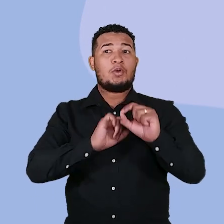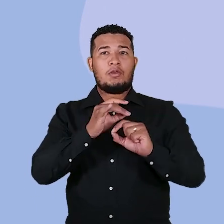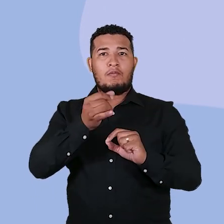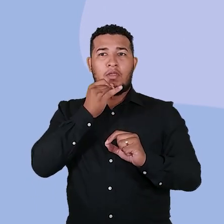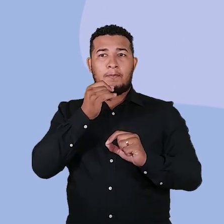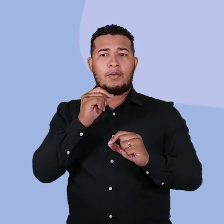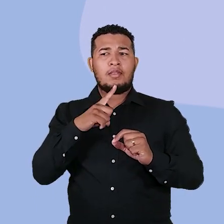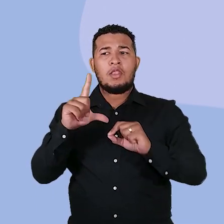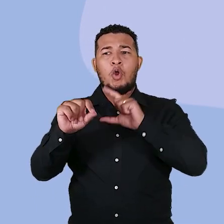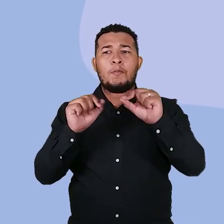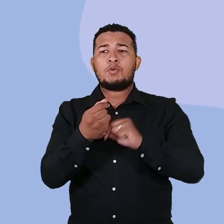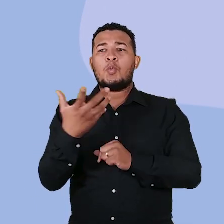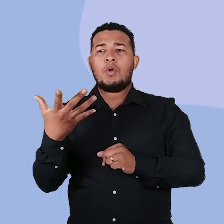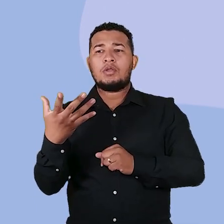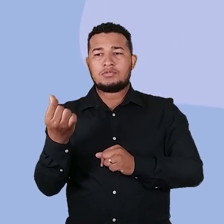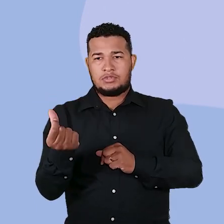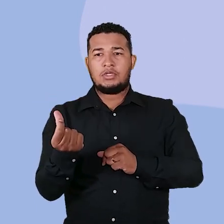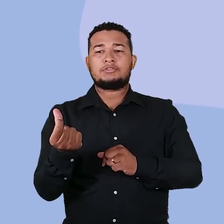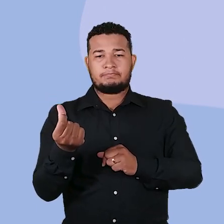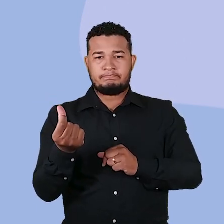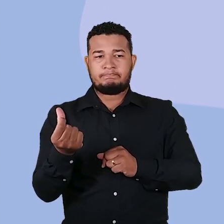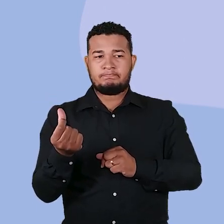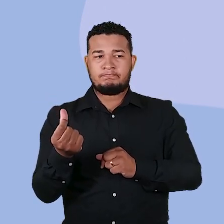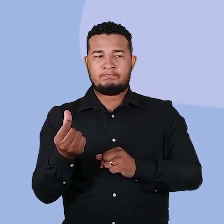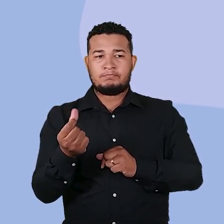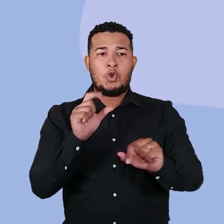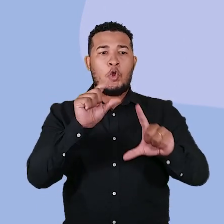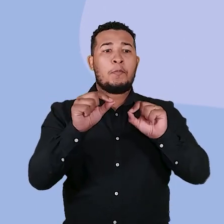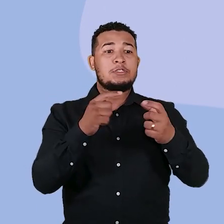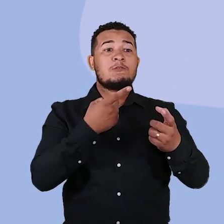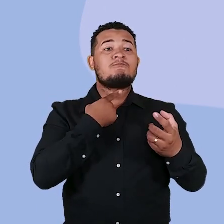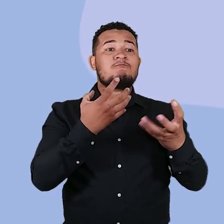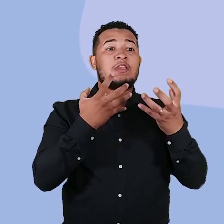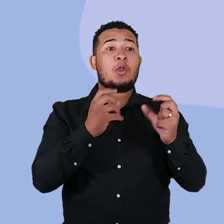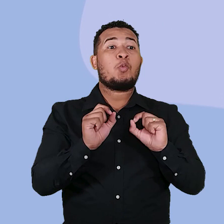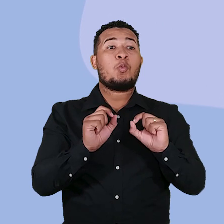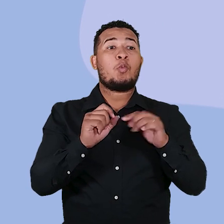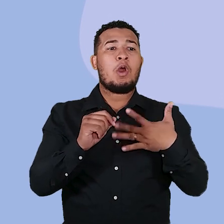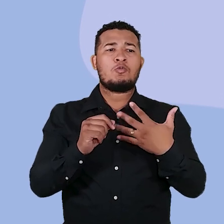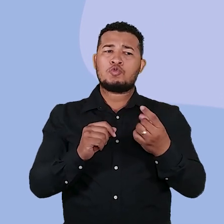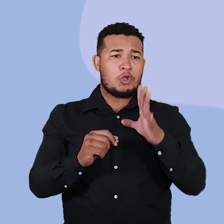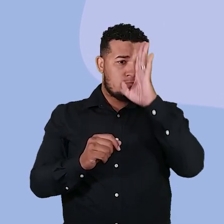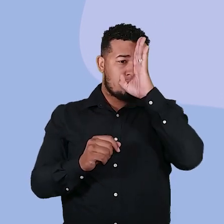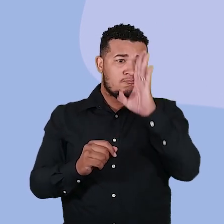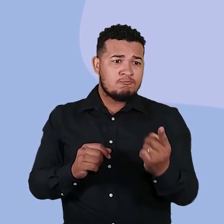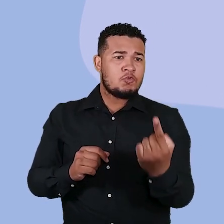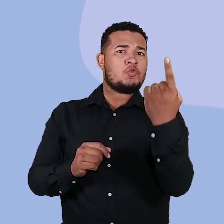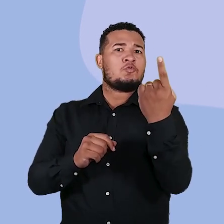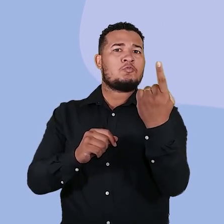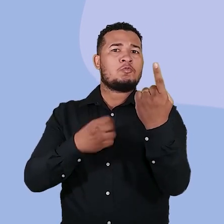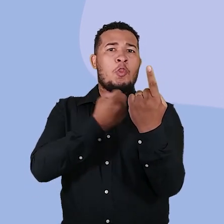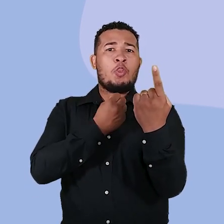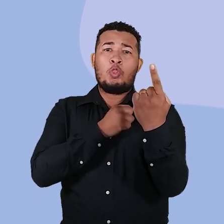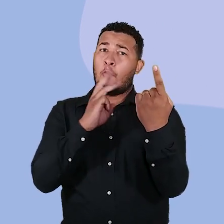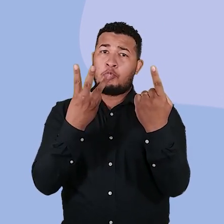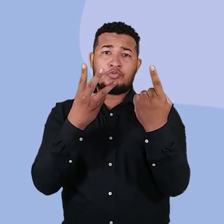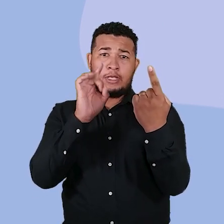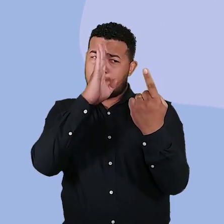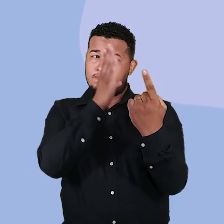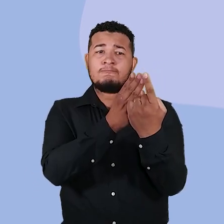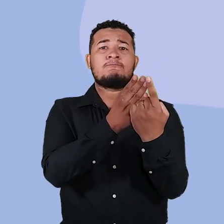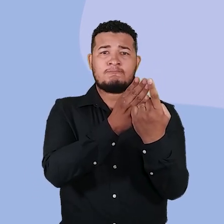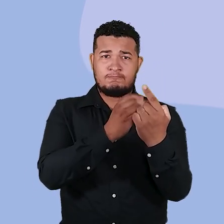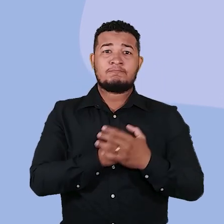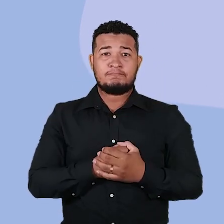você vai fazer a seguinte pergunta quantas opções existem ao todo seis quantas roupas só encher é são uma só